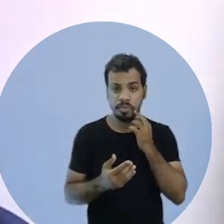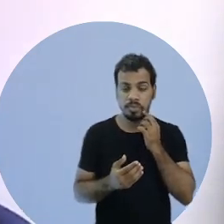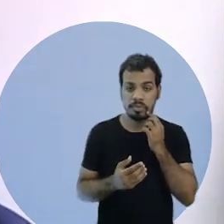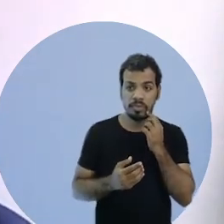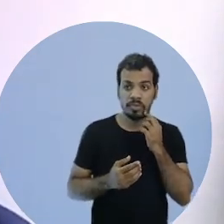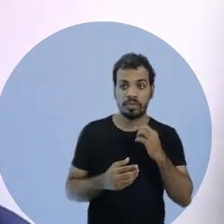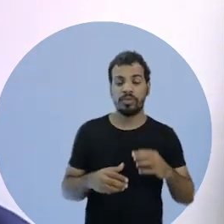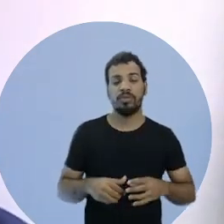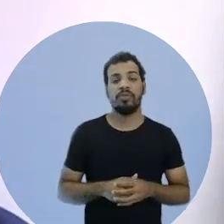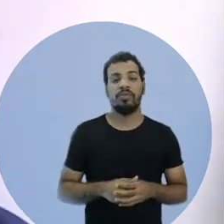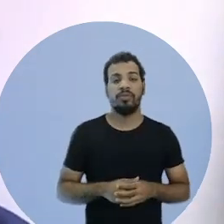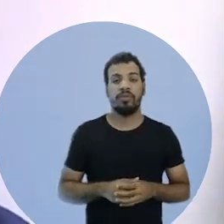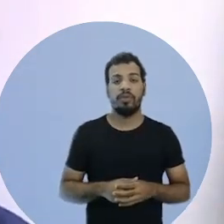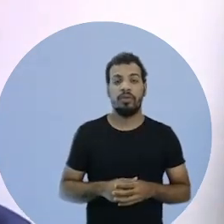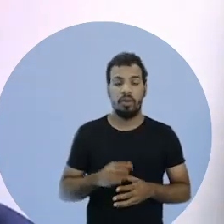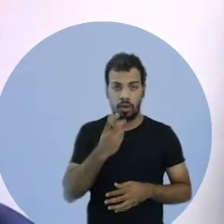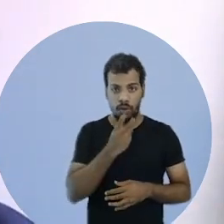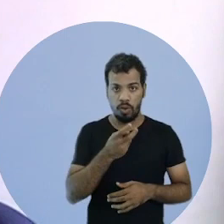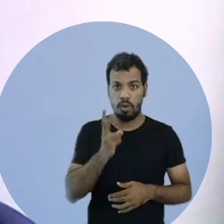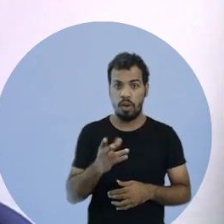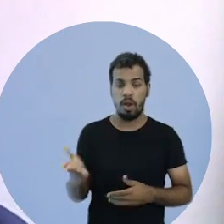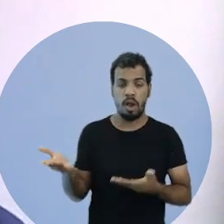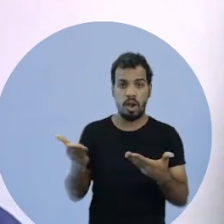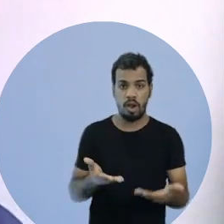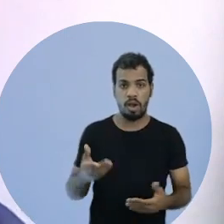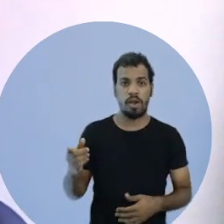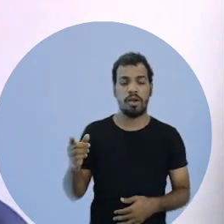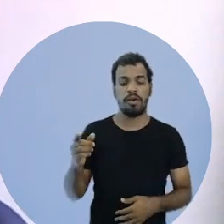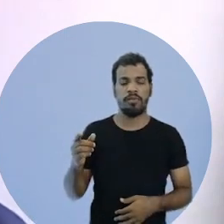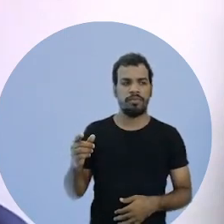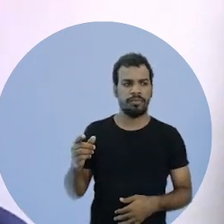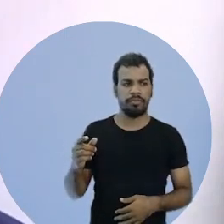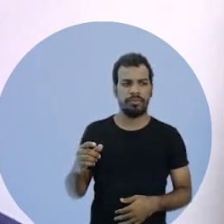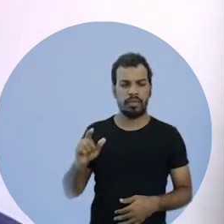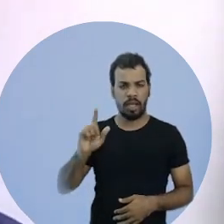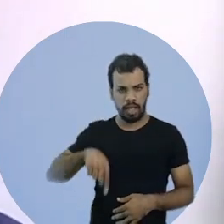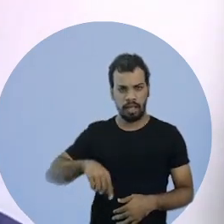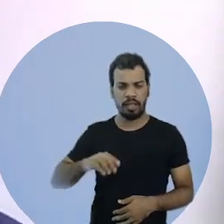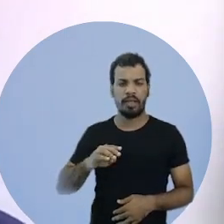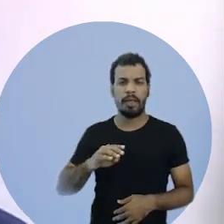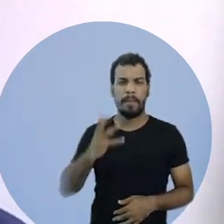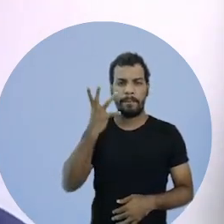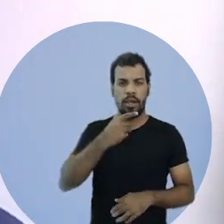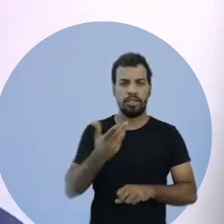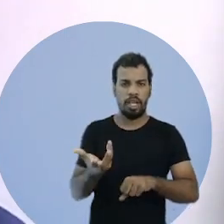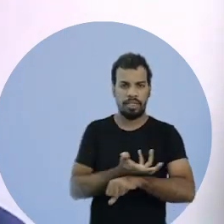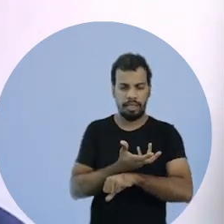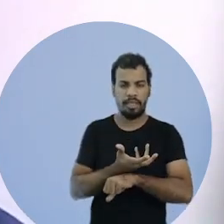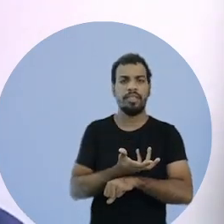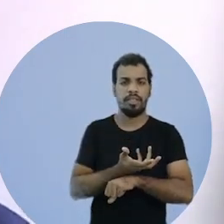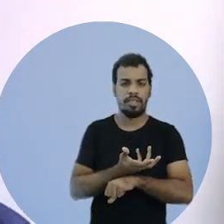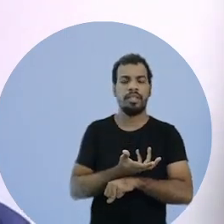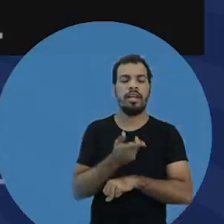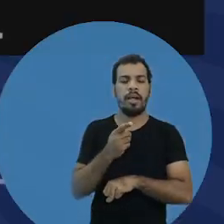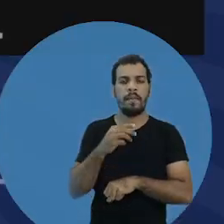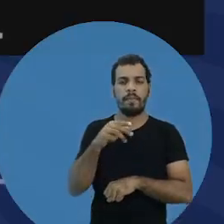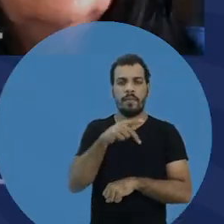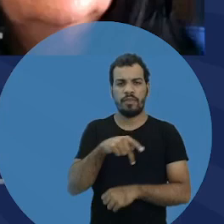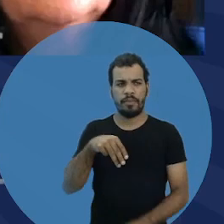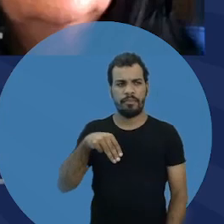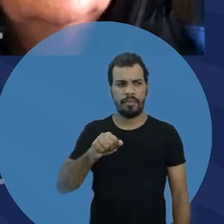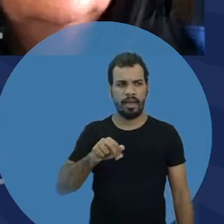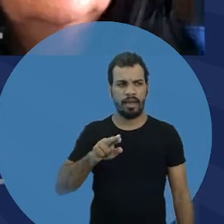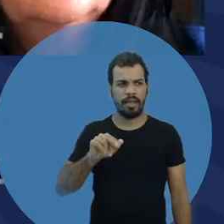Mulher, trazemos agora a Erende Belo Jardim com a professora Maria Ângela Araújo.